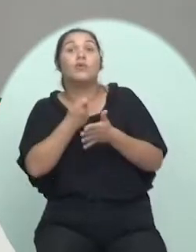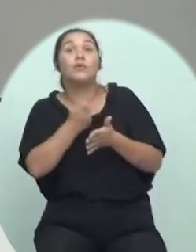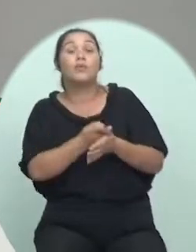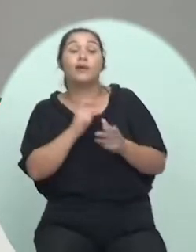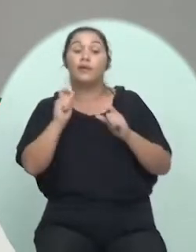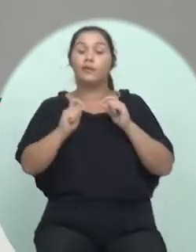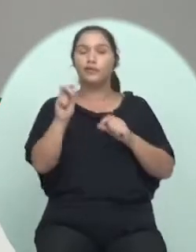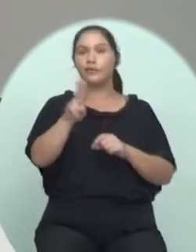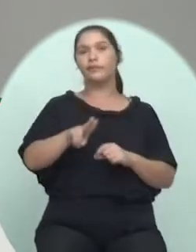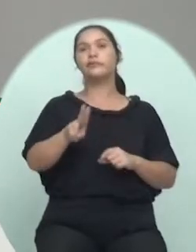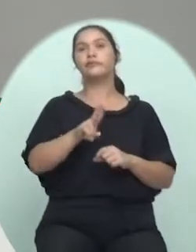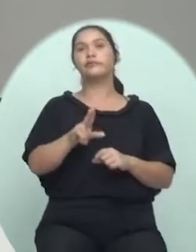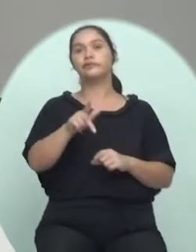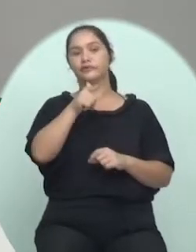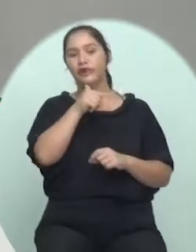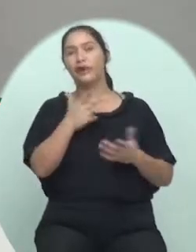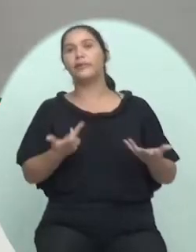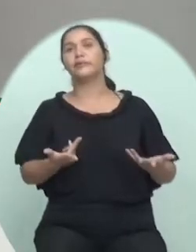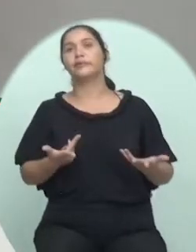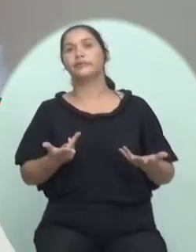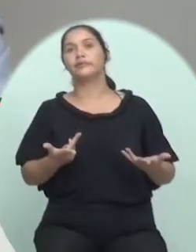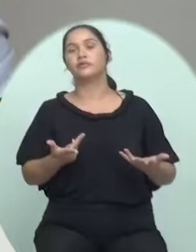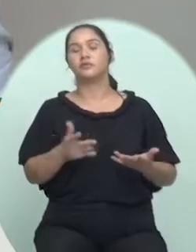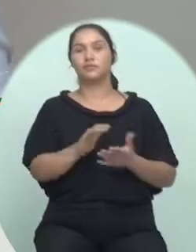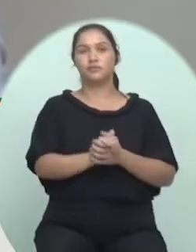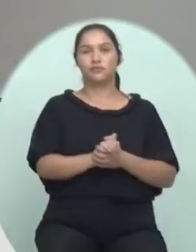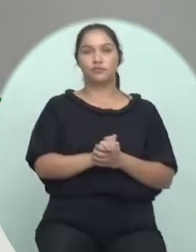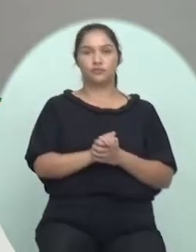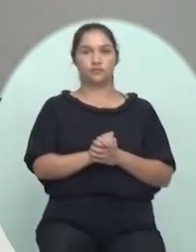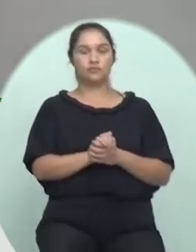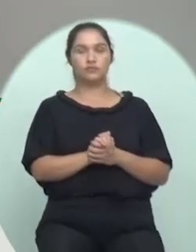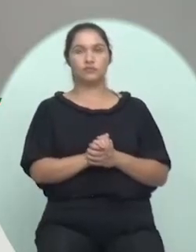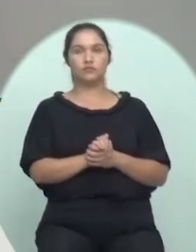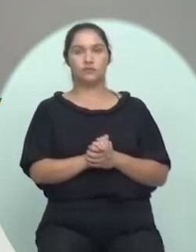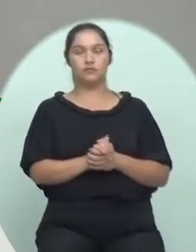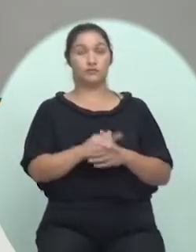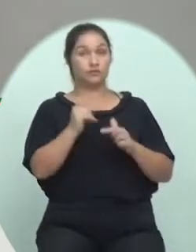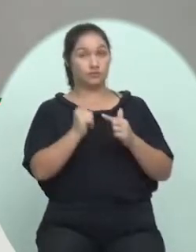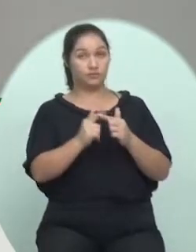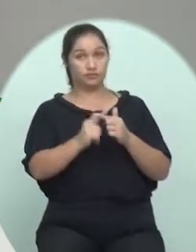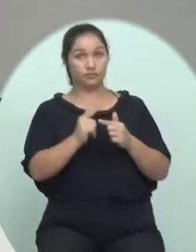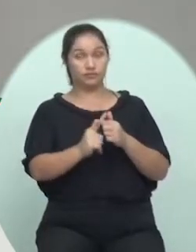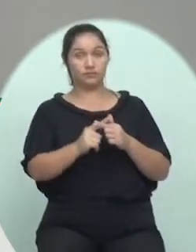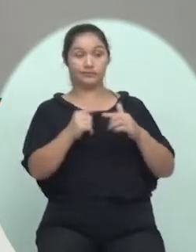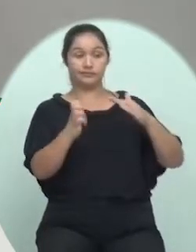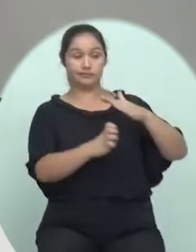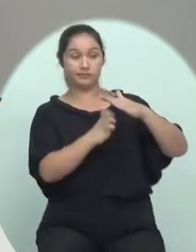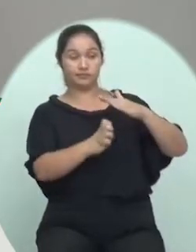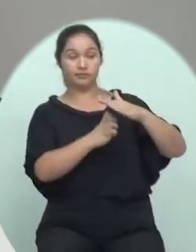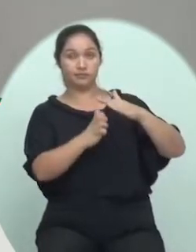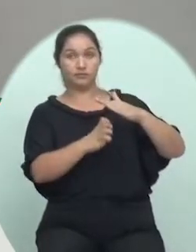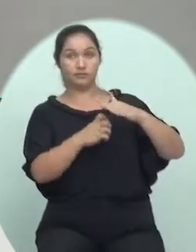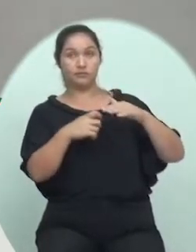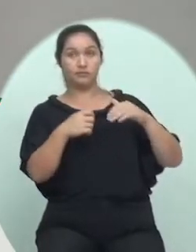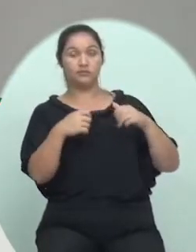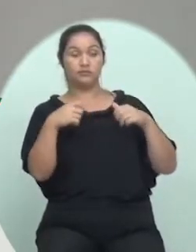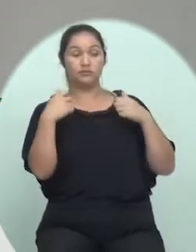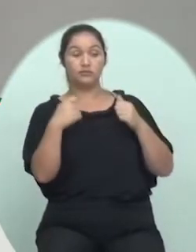consome verdadeiramente. Ora, o custo operacional da prestadora de serviço, ele tem que ser